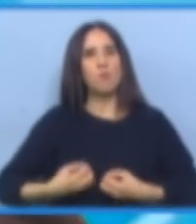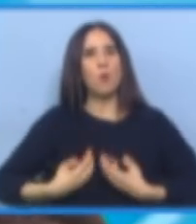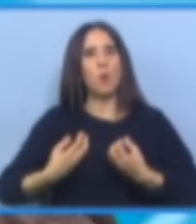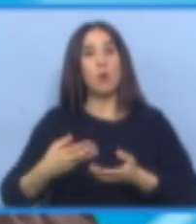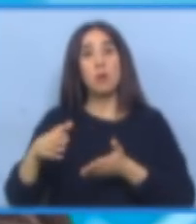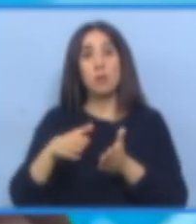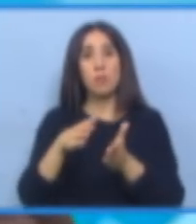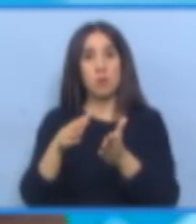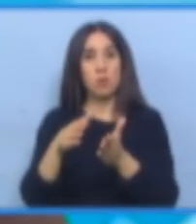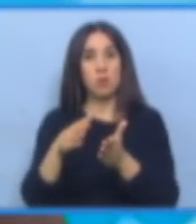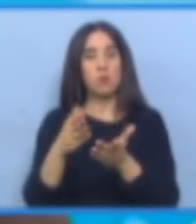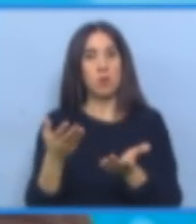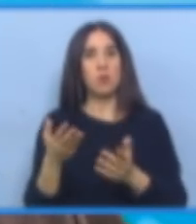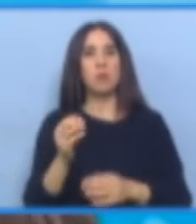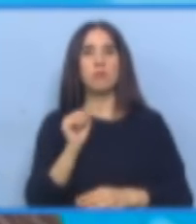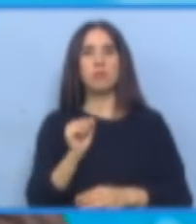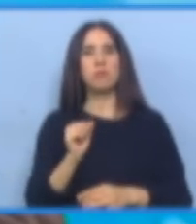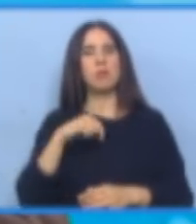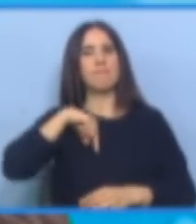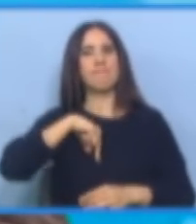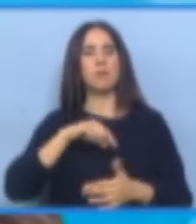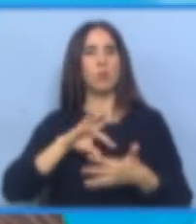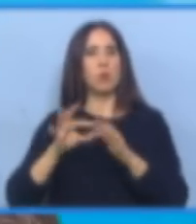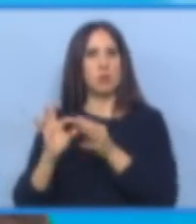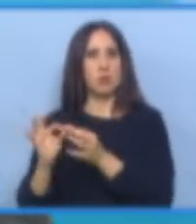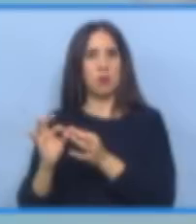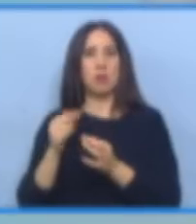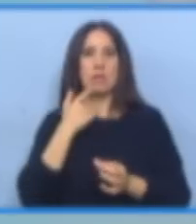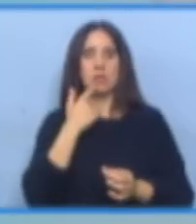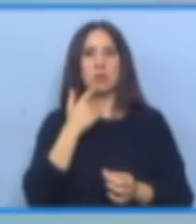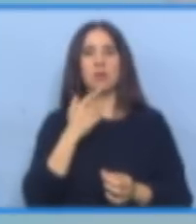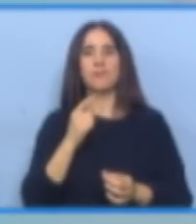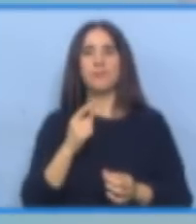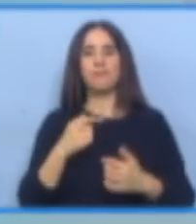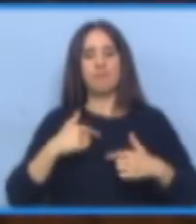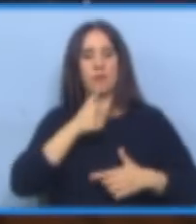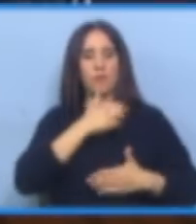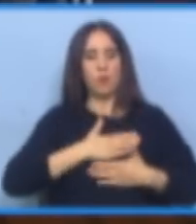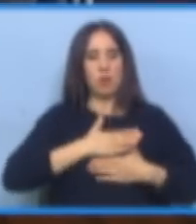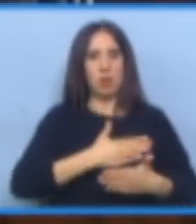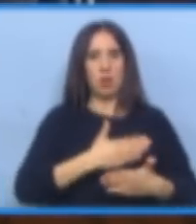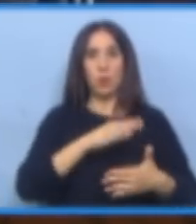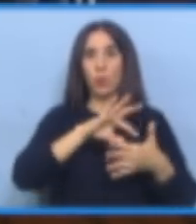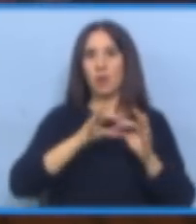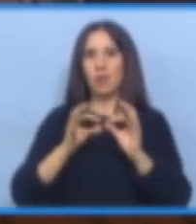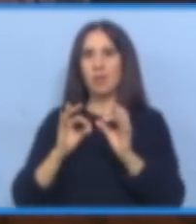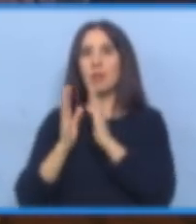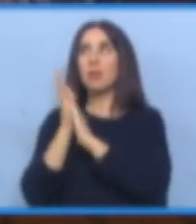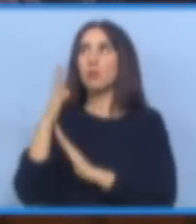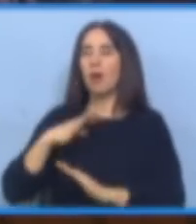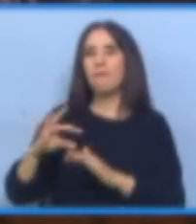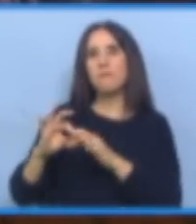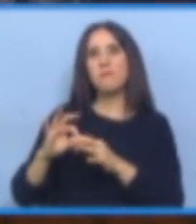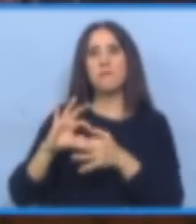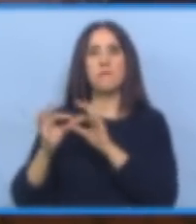um caminho, não é, de coerência consigo mesmo, quer dizer, de coerência entre a sua vontade e aquilo que é a vontade de Deus a seu respeito,